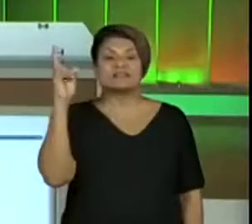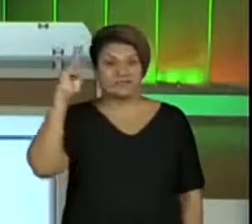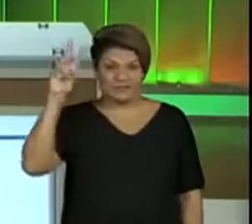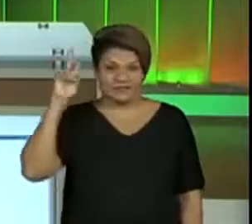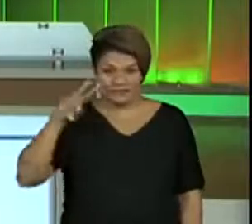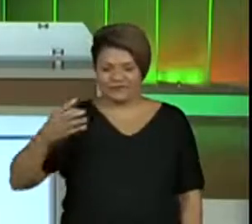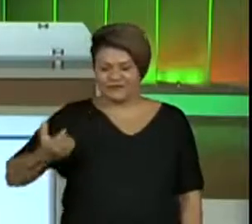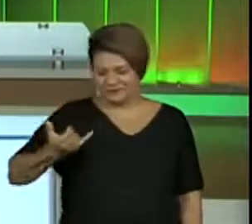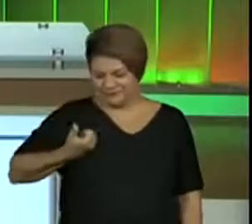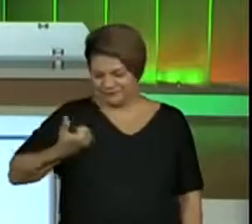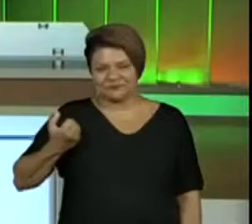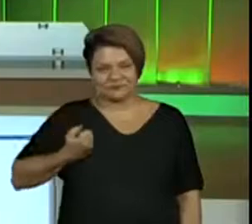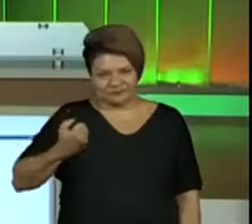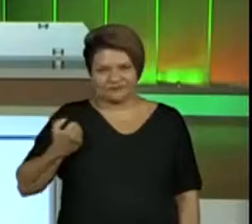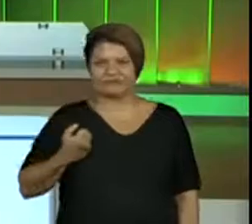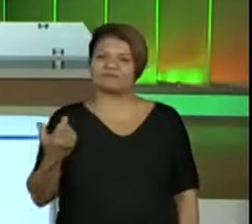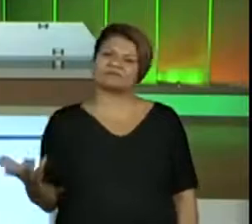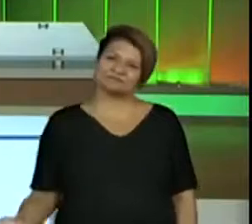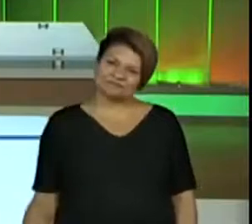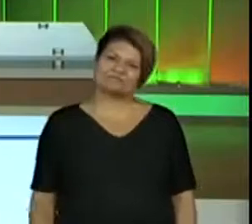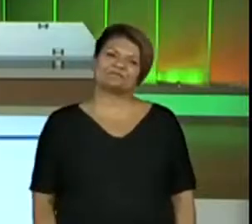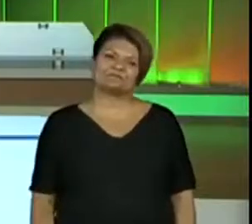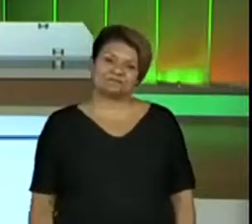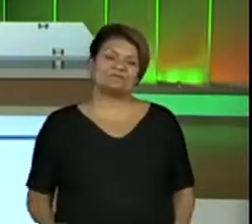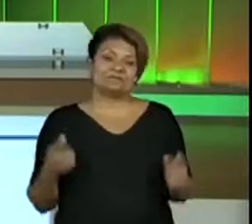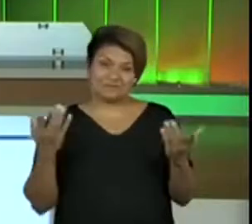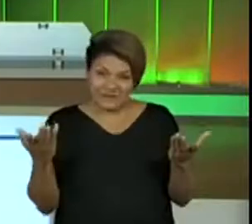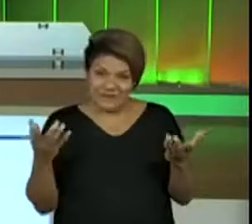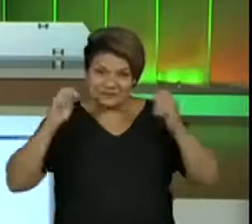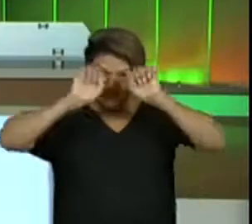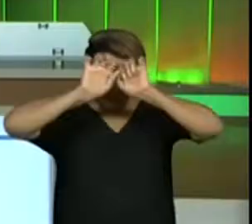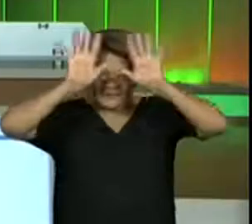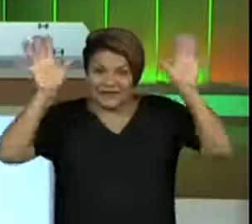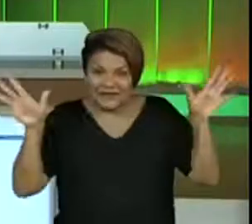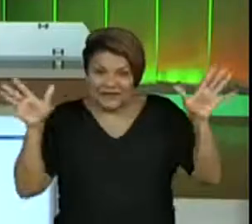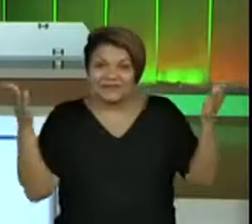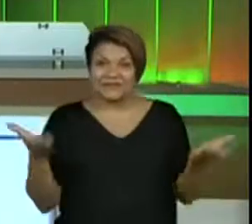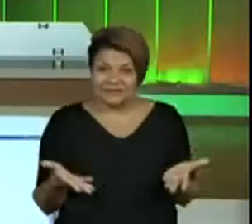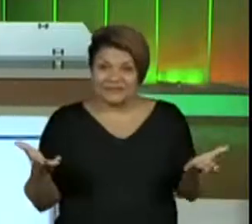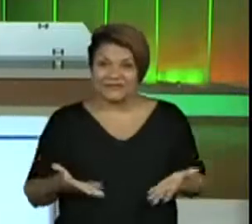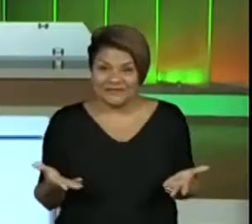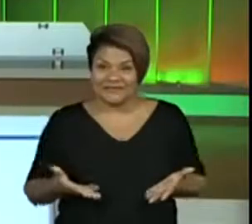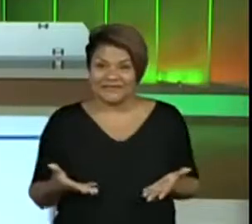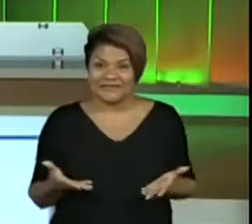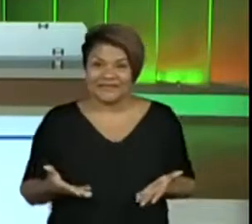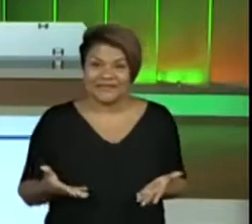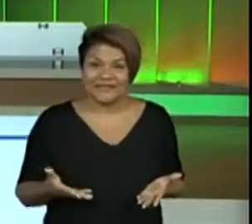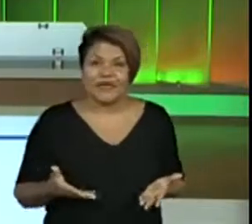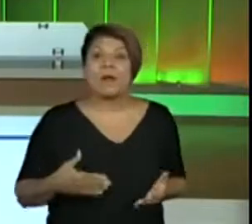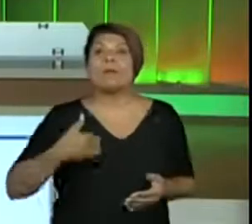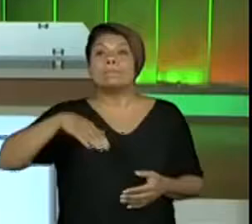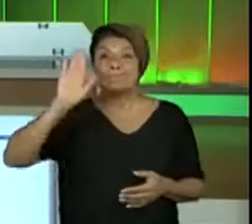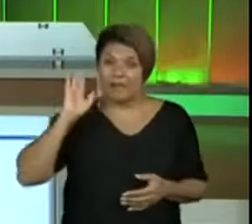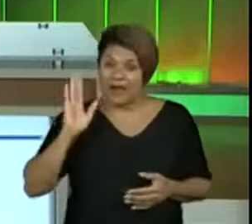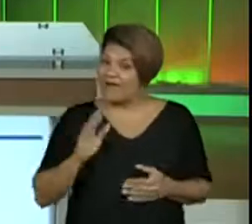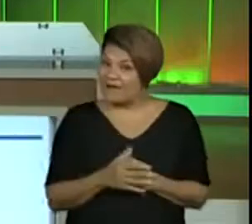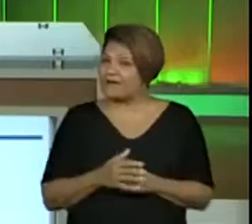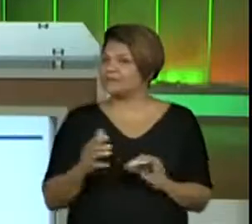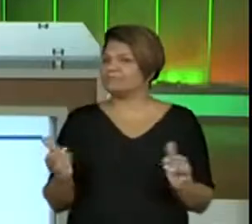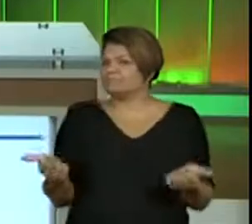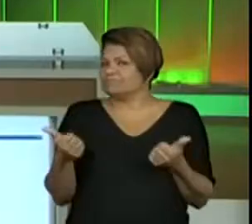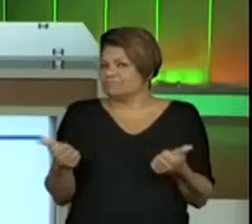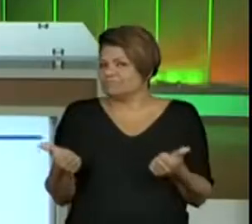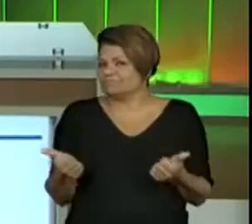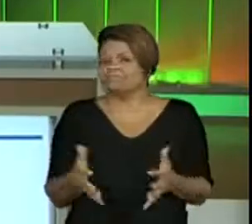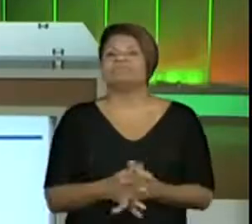dos Números. E aí? Ficou claro agora? Ficou mais esclarecedor, não é?